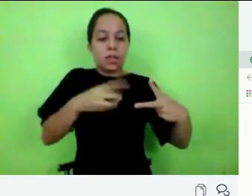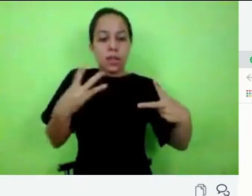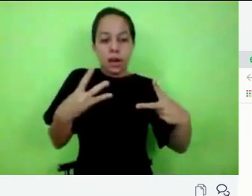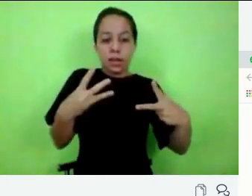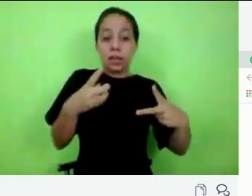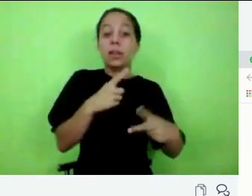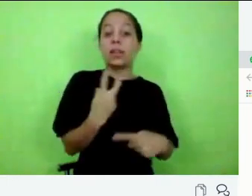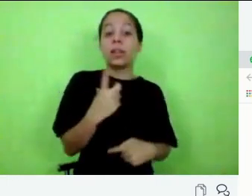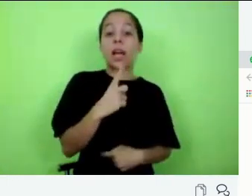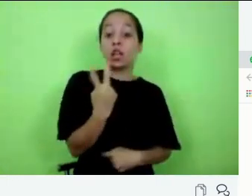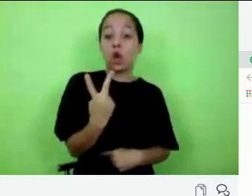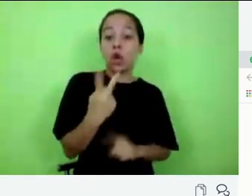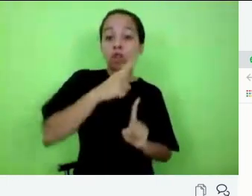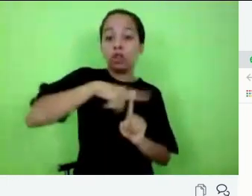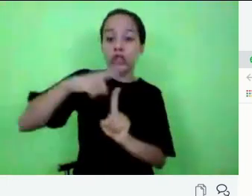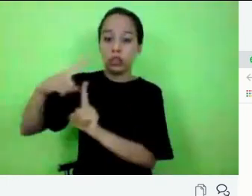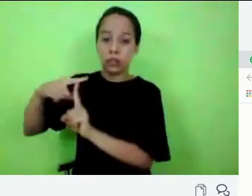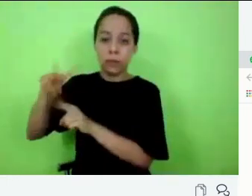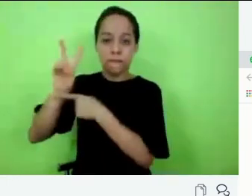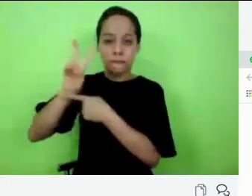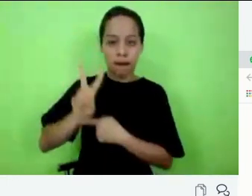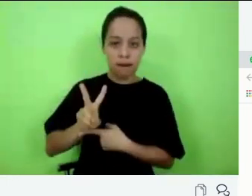e o número da semente utilizada.